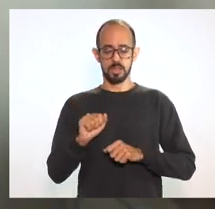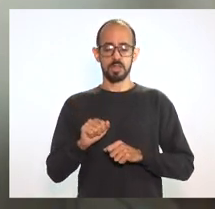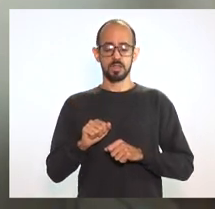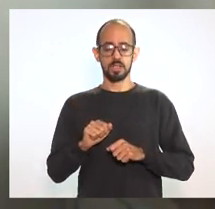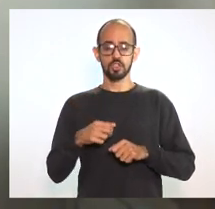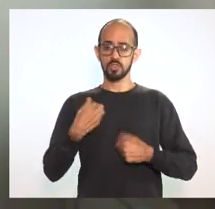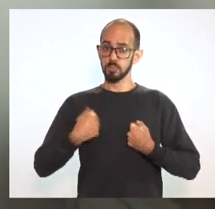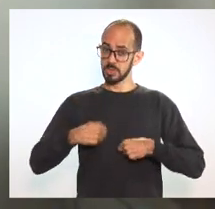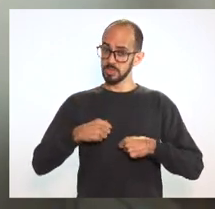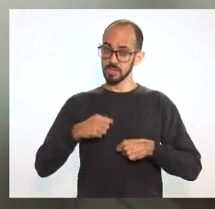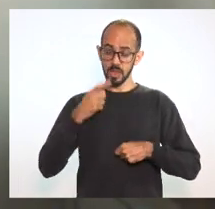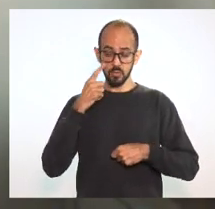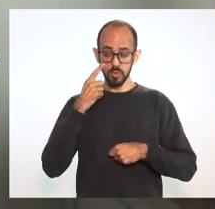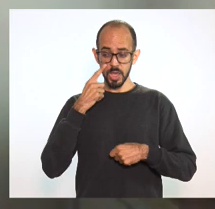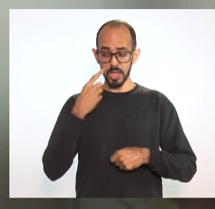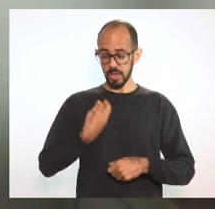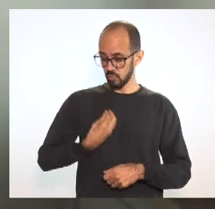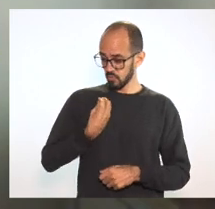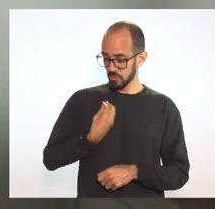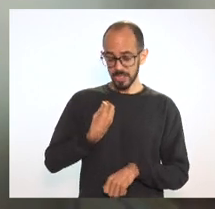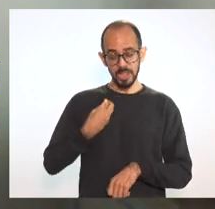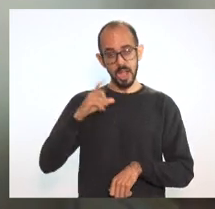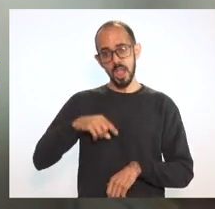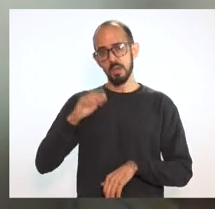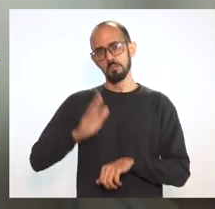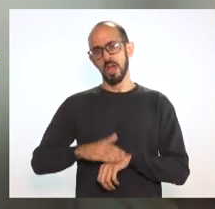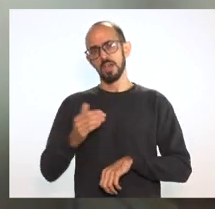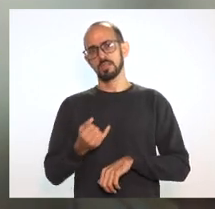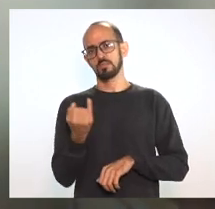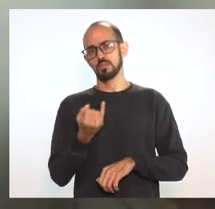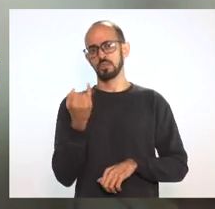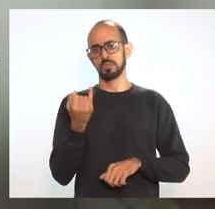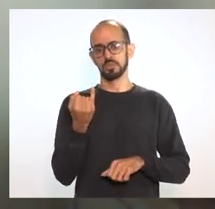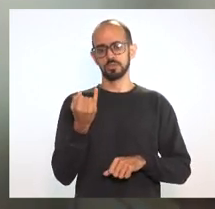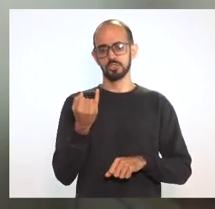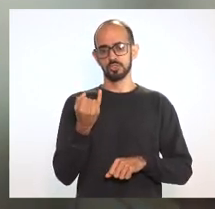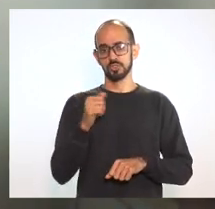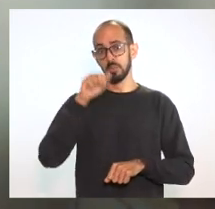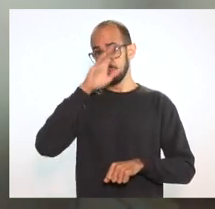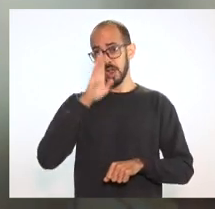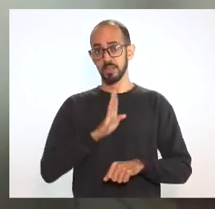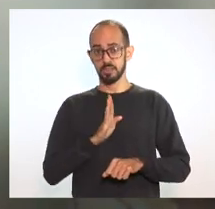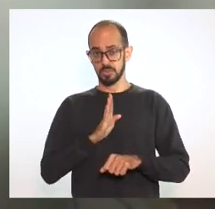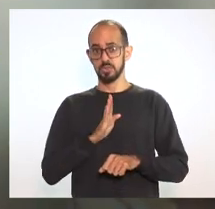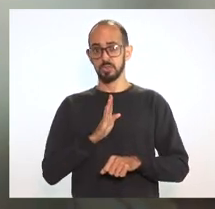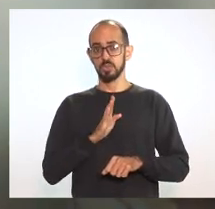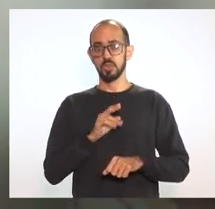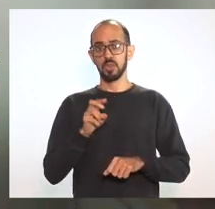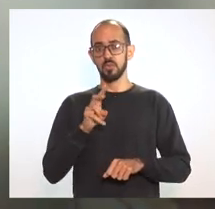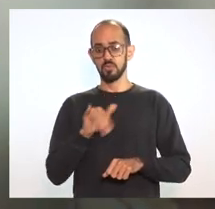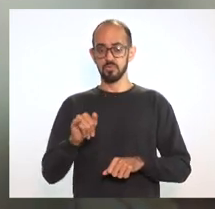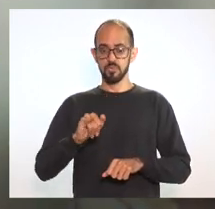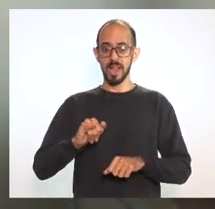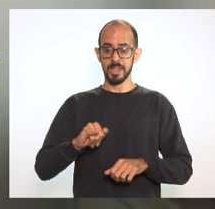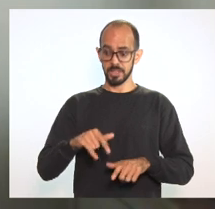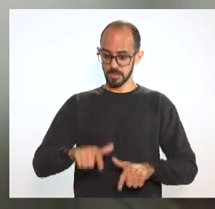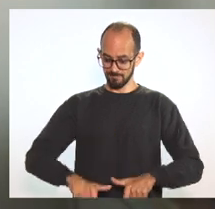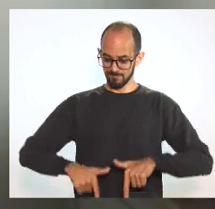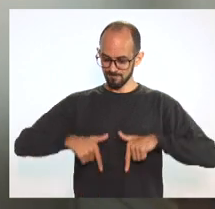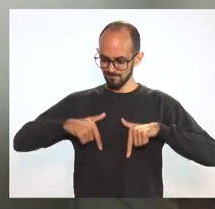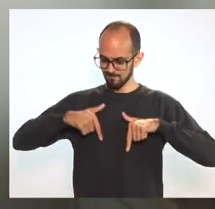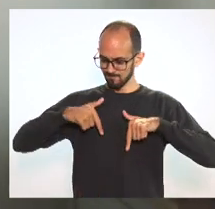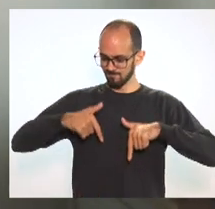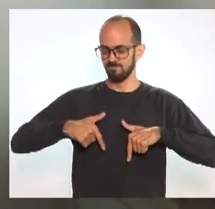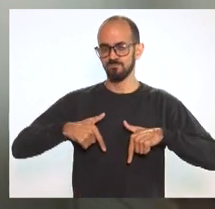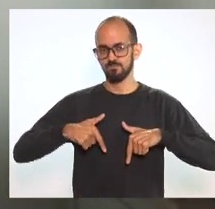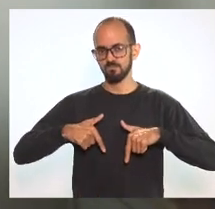dos brasileiros é quem importa, que esta nação será soerguida,